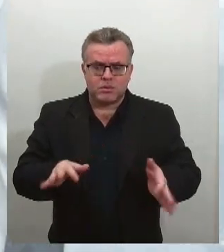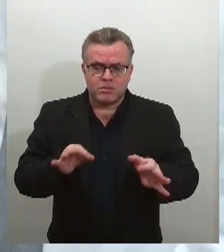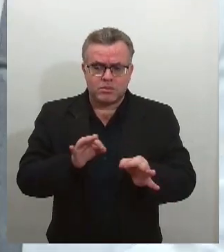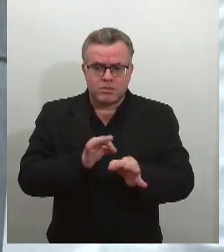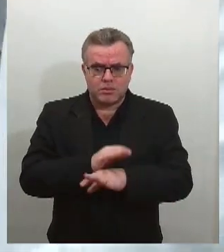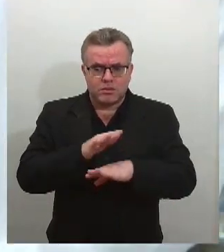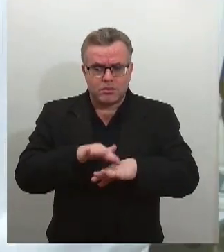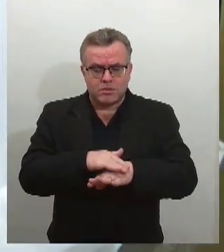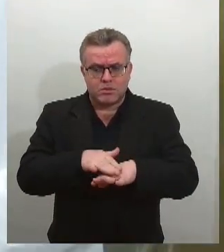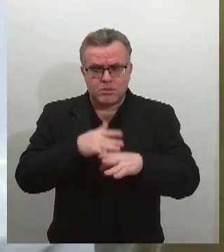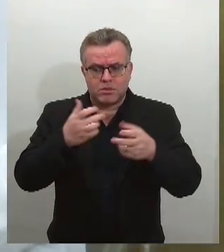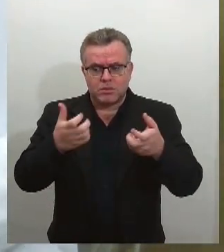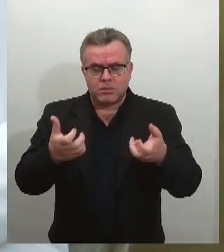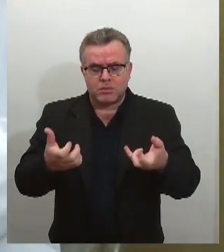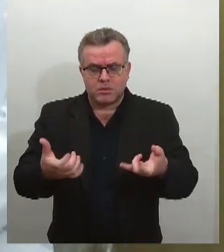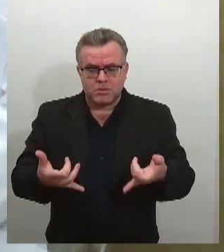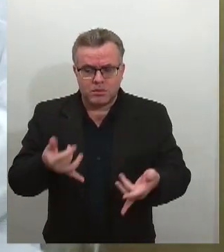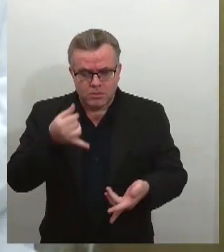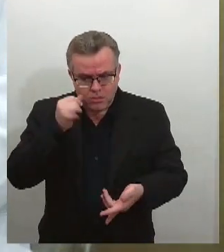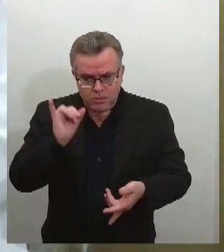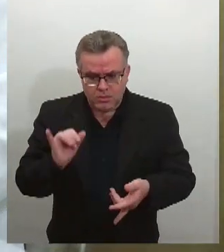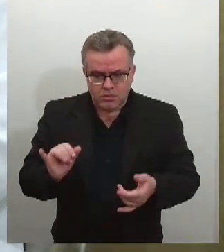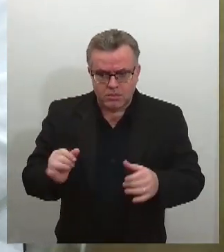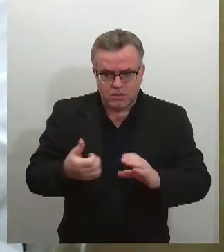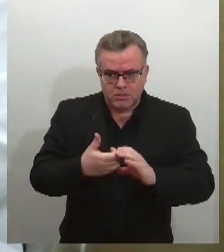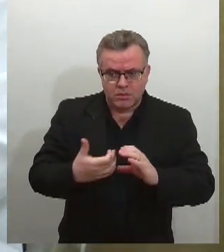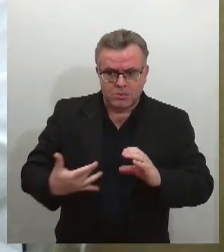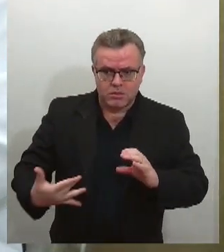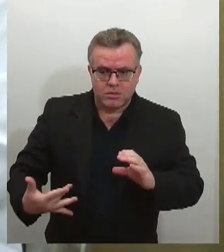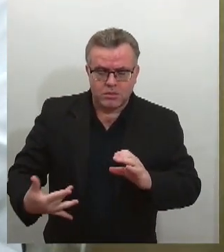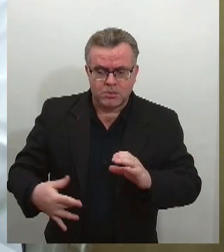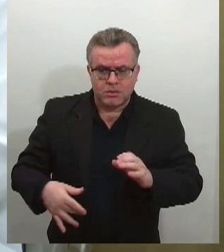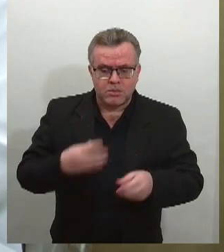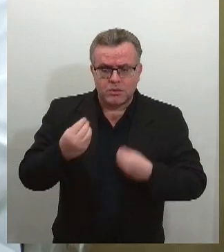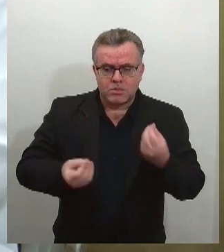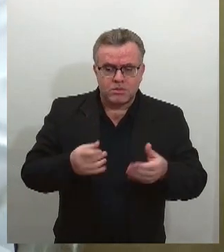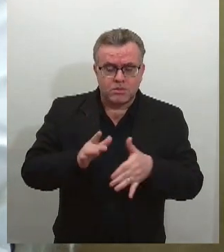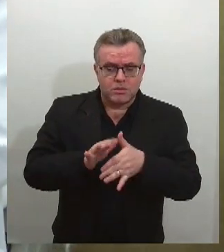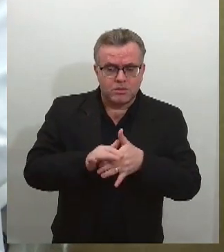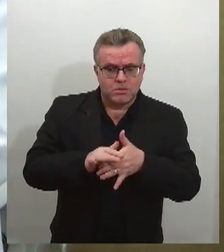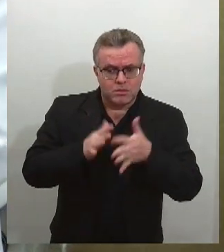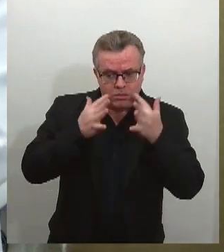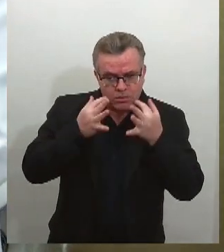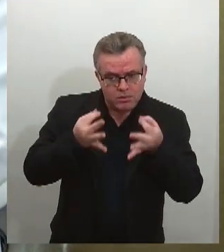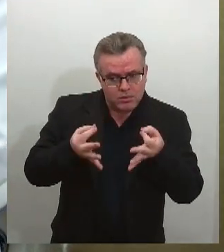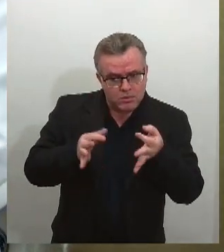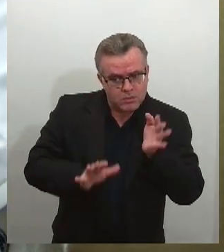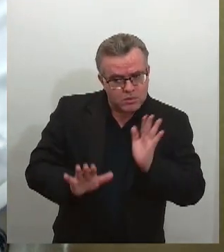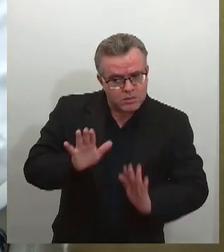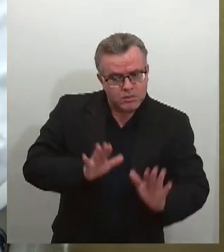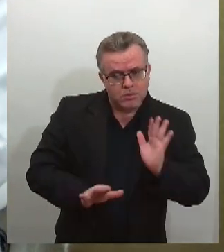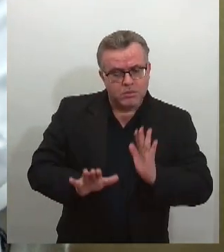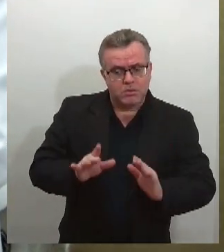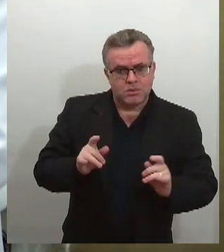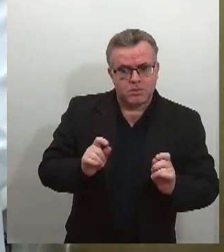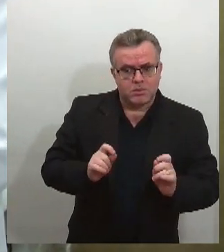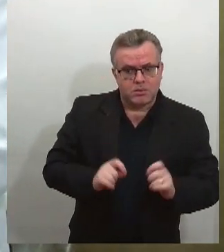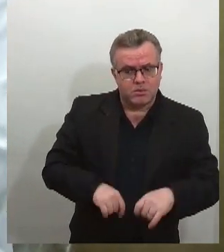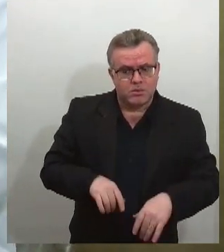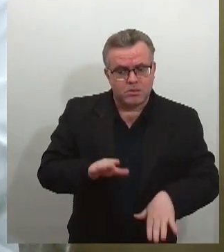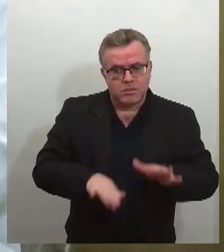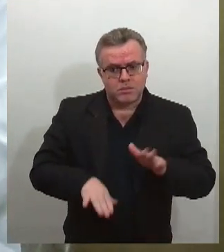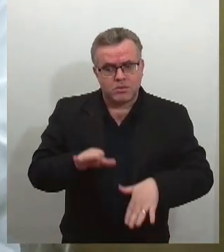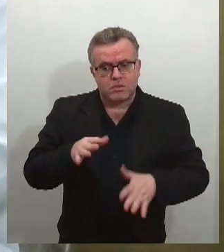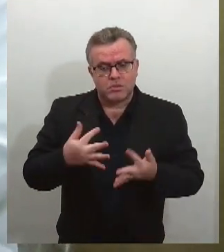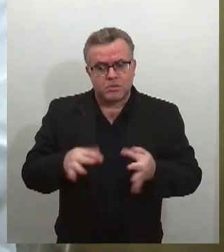sobre prevenção, sintomas, e é uma doença que precisa ter um olhar crítico, né? Às vezes a pessoa está sentindo umas dores nas pernas, não